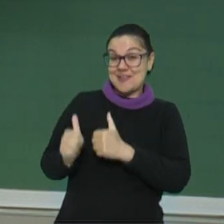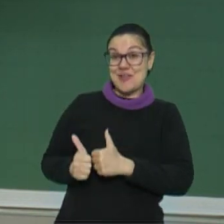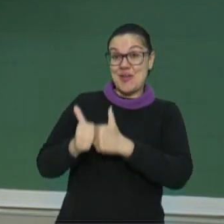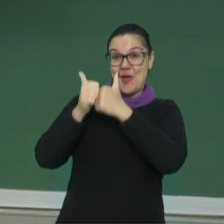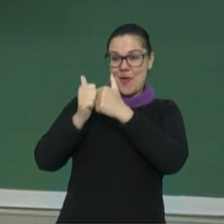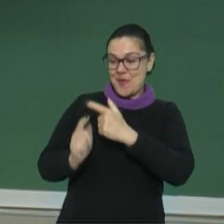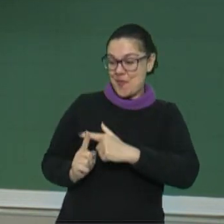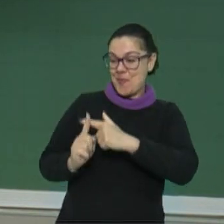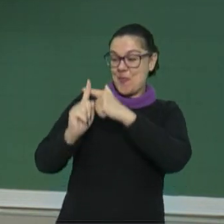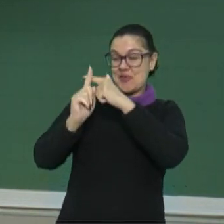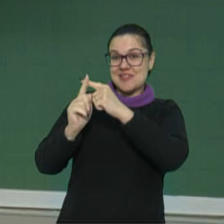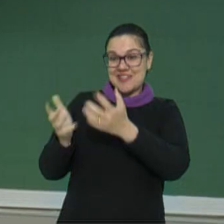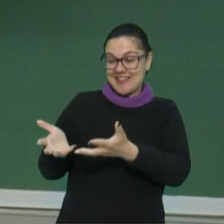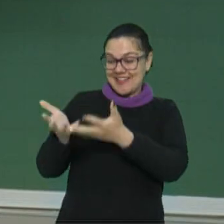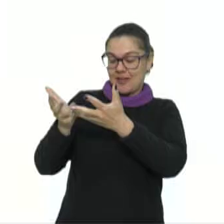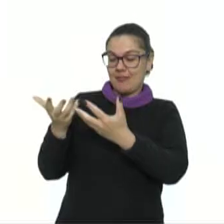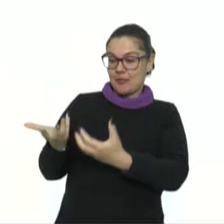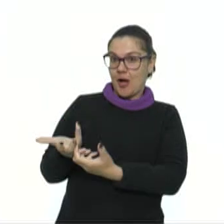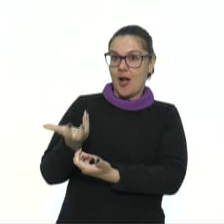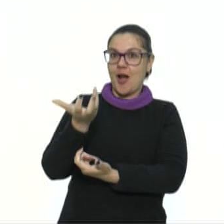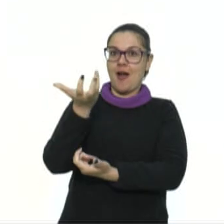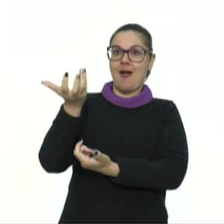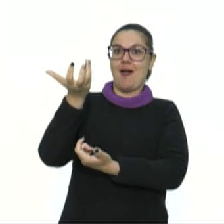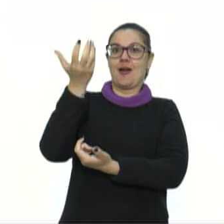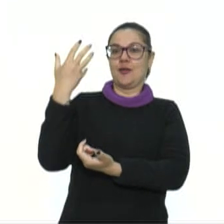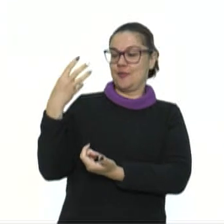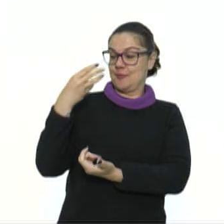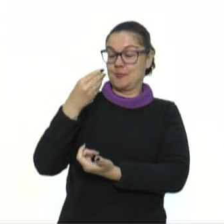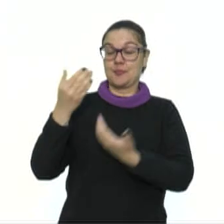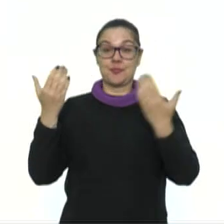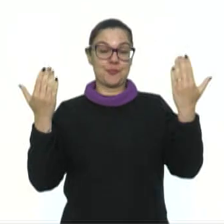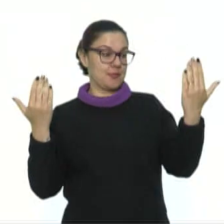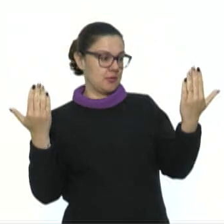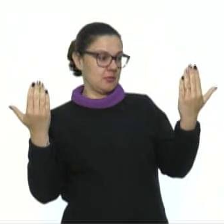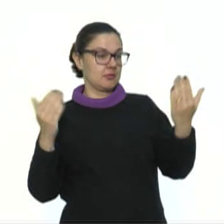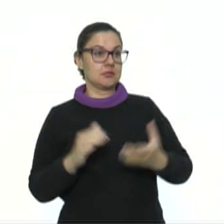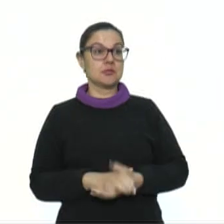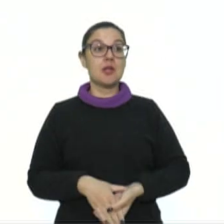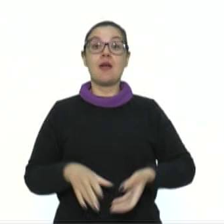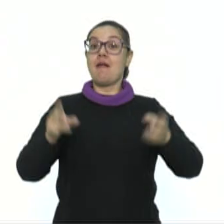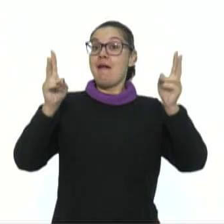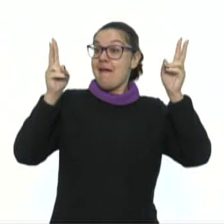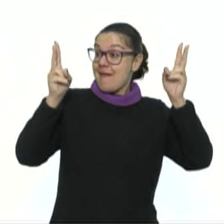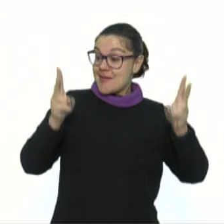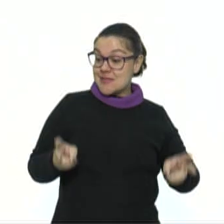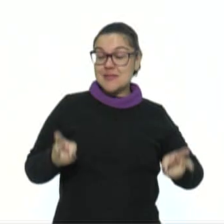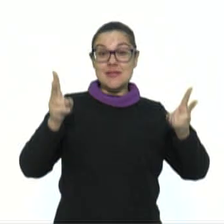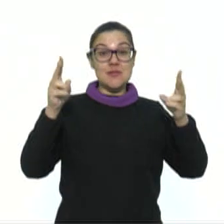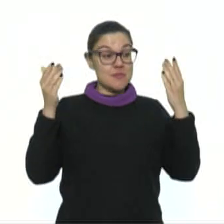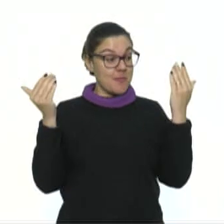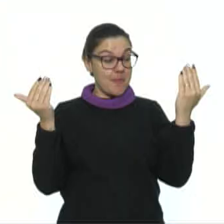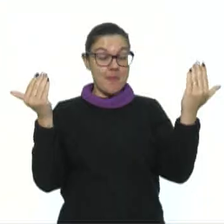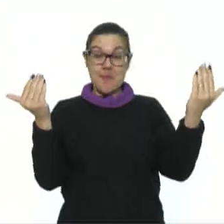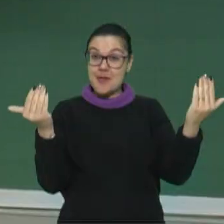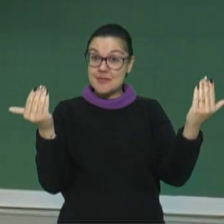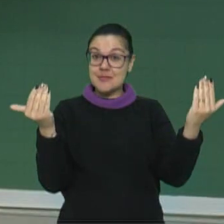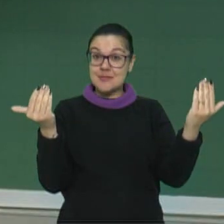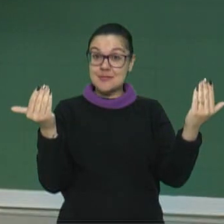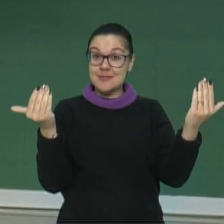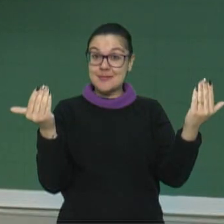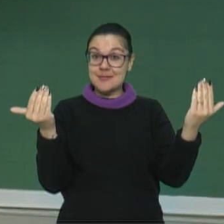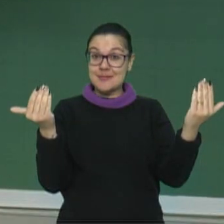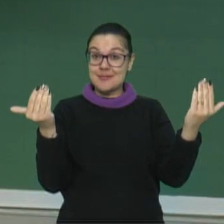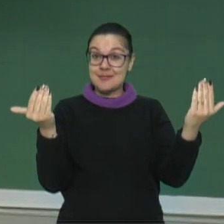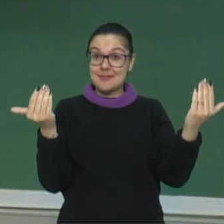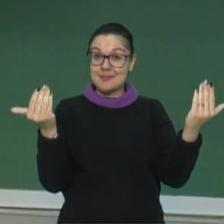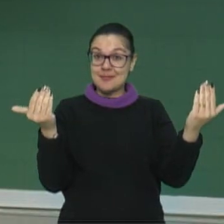positivo verbal, olha como ela tá. Gente, eram as mesmas condições aí de estado,